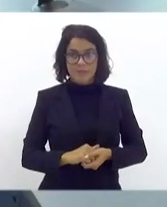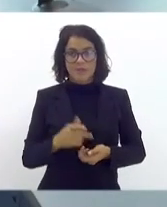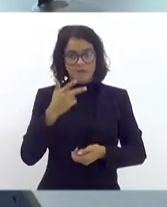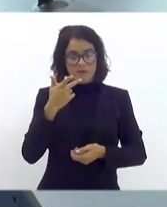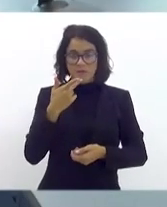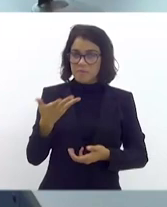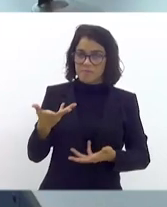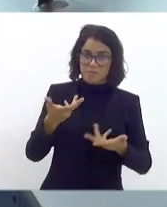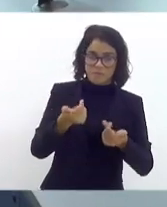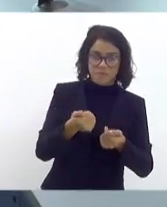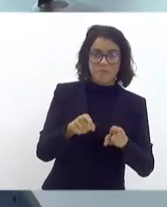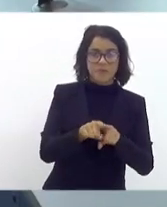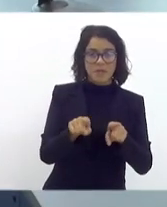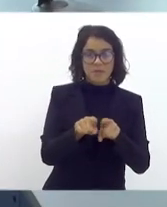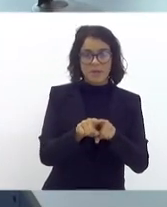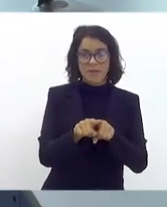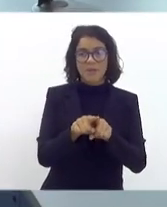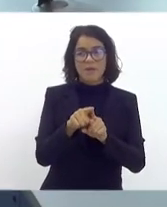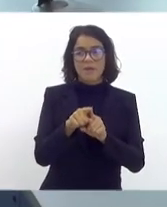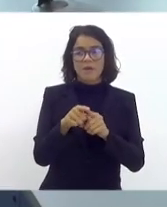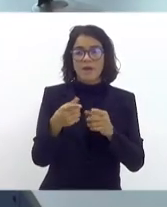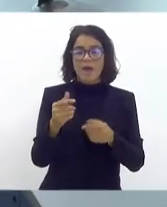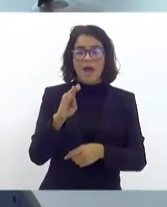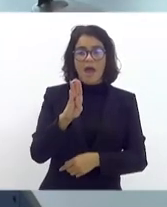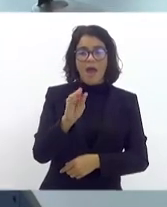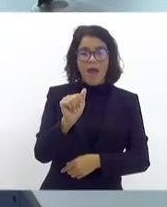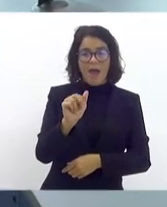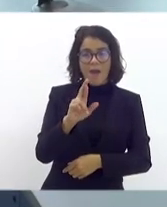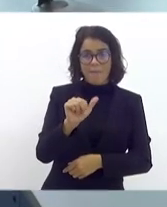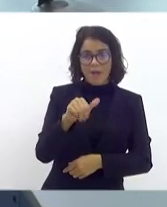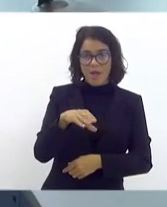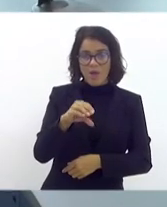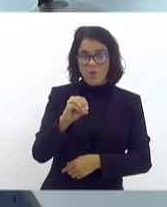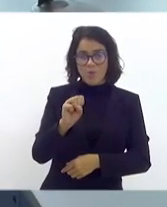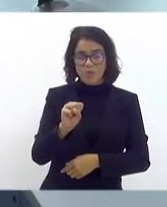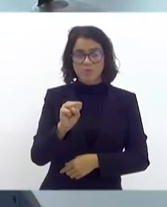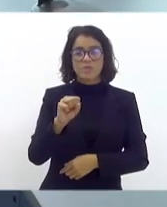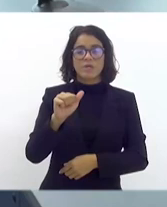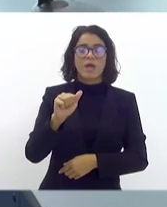me foi entregue aqui pelo deputado Arthur Monteiro, Abramos, Amar, Assim,